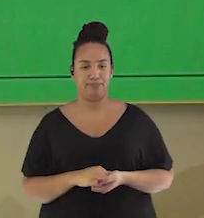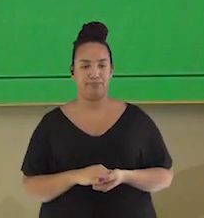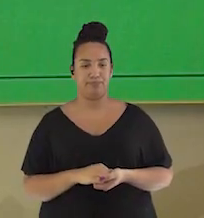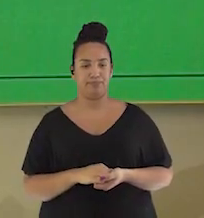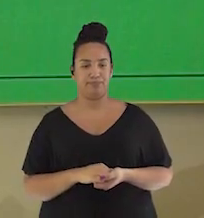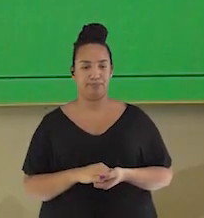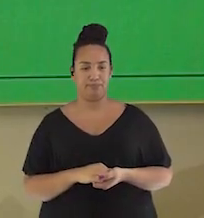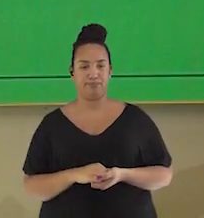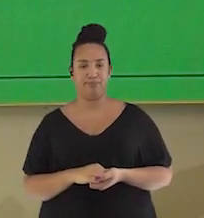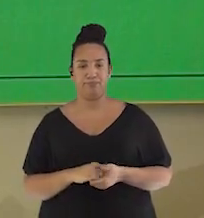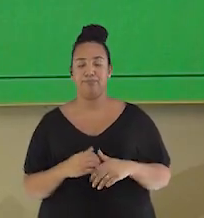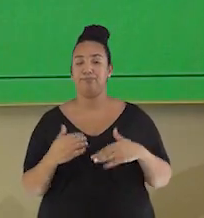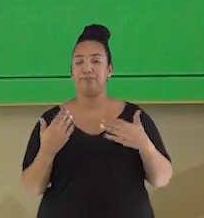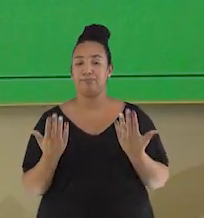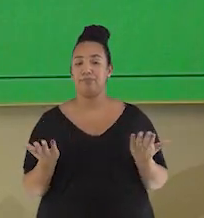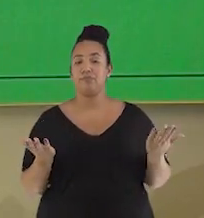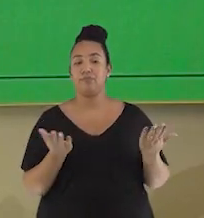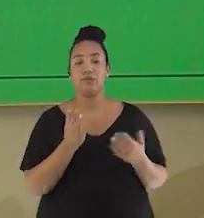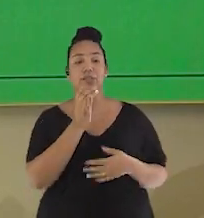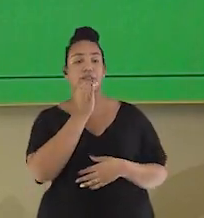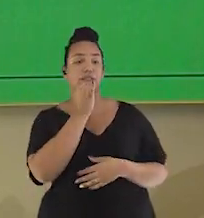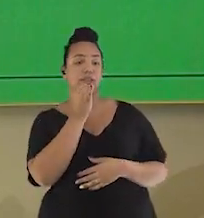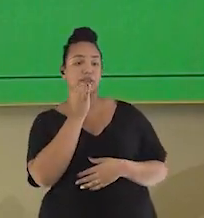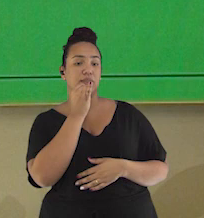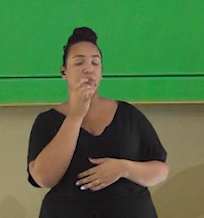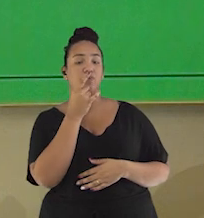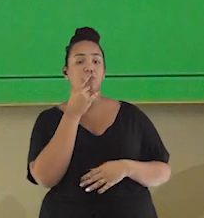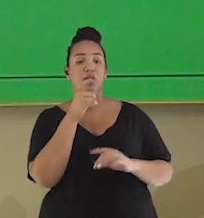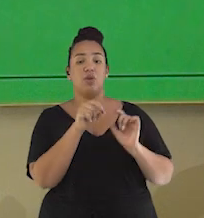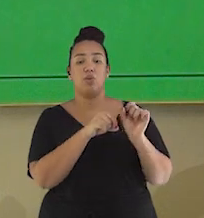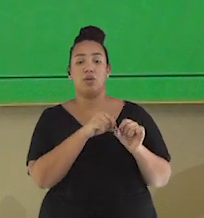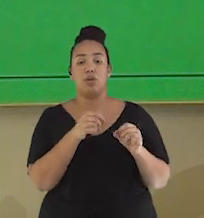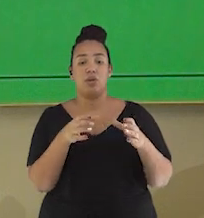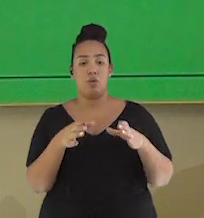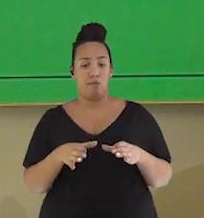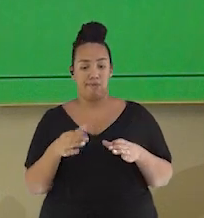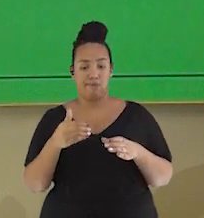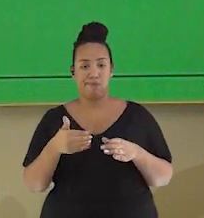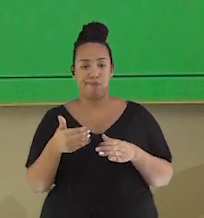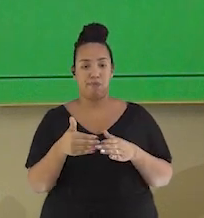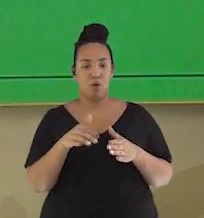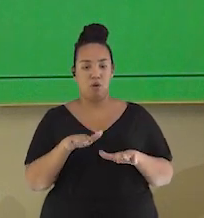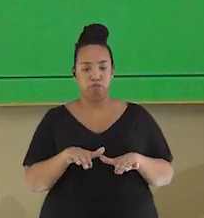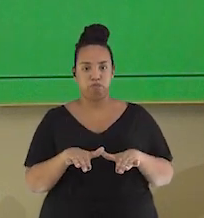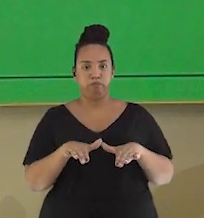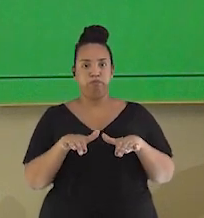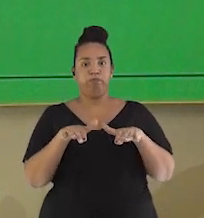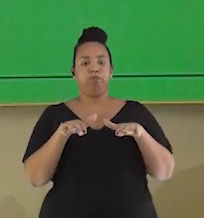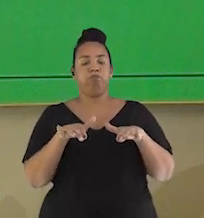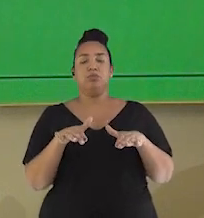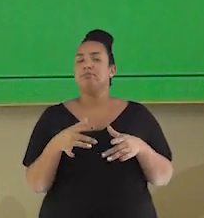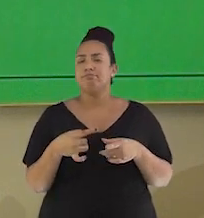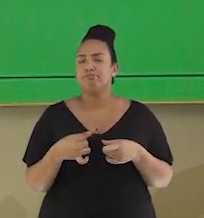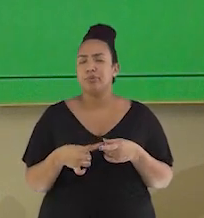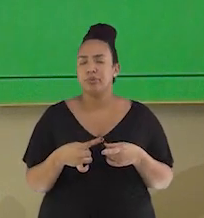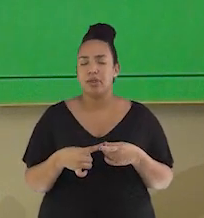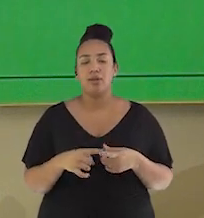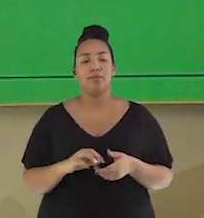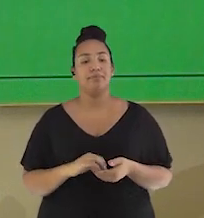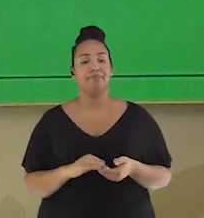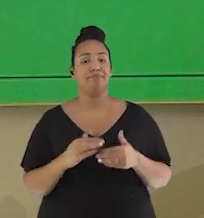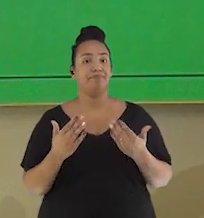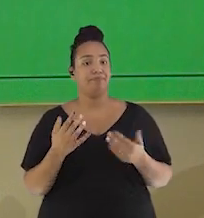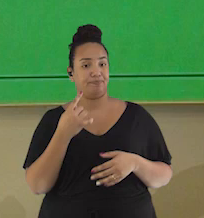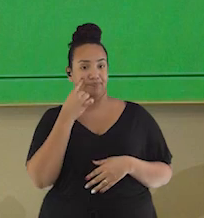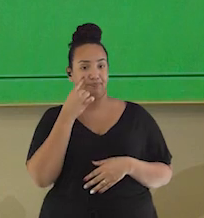E o nosso último exemplo fala do crescimento do bolo e de pães. Isso acontece porque será? Aqui temos